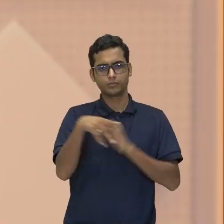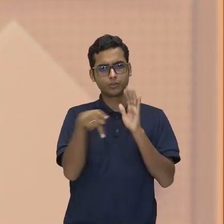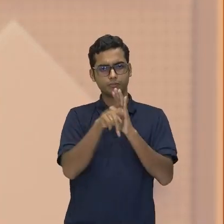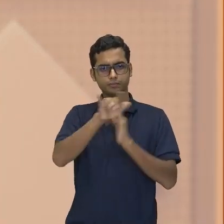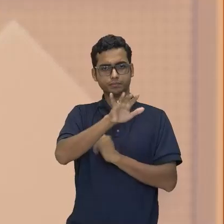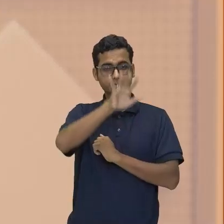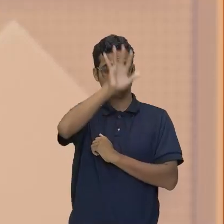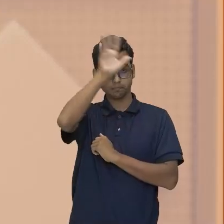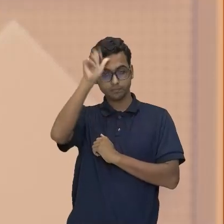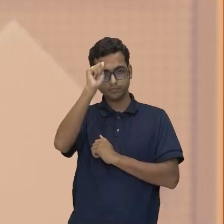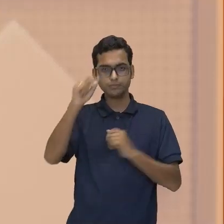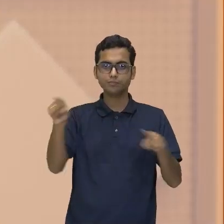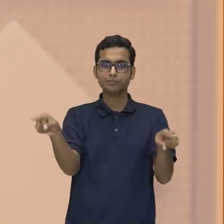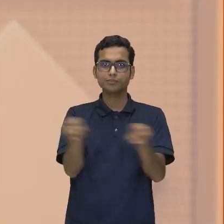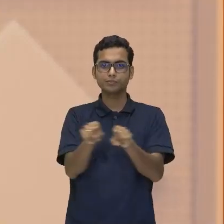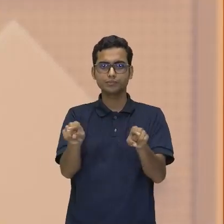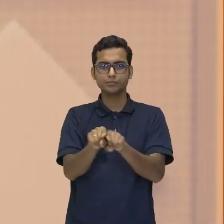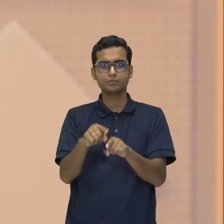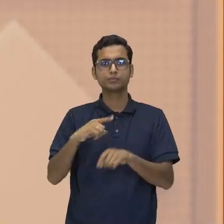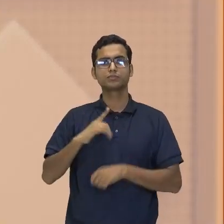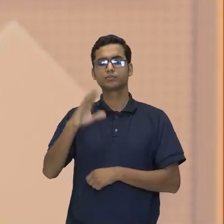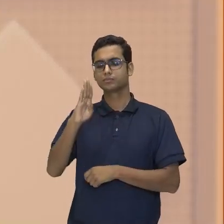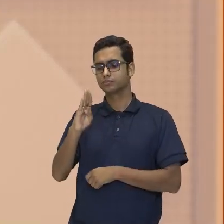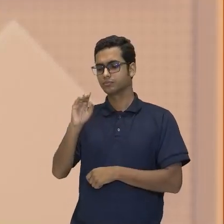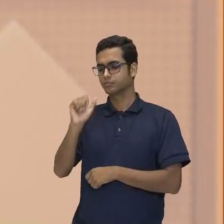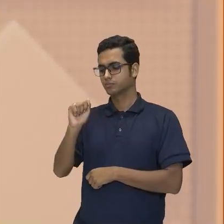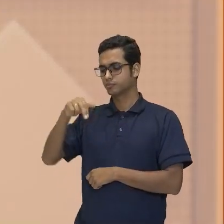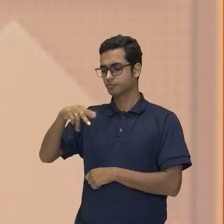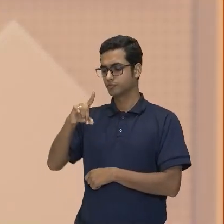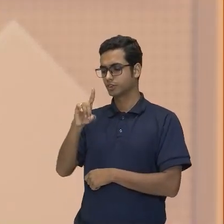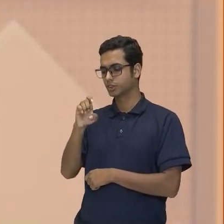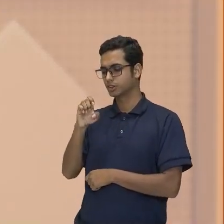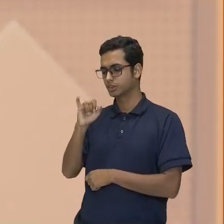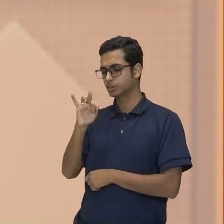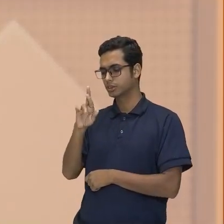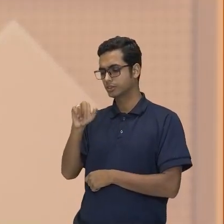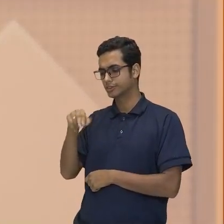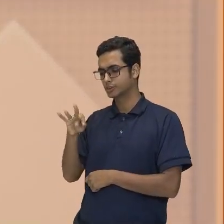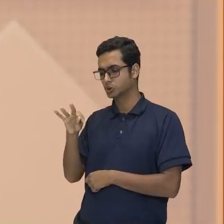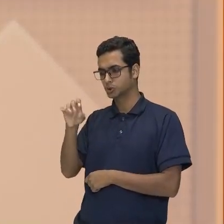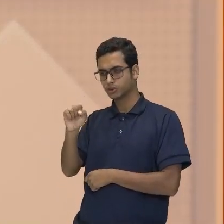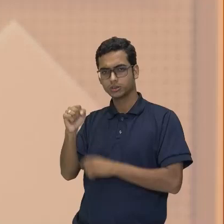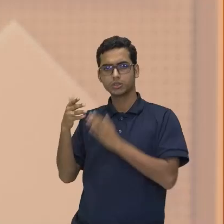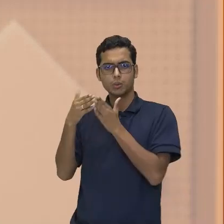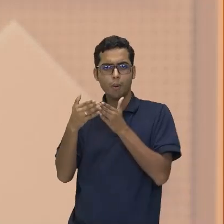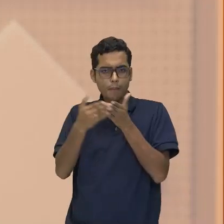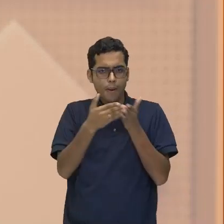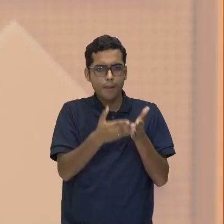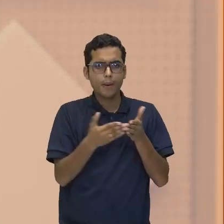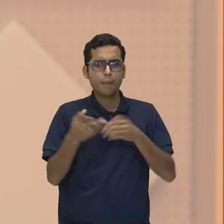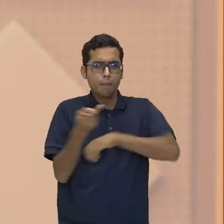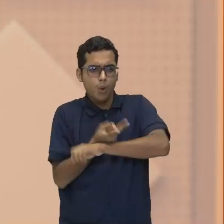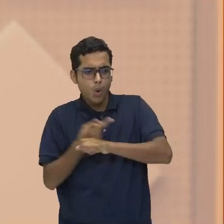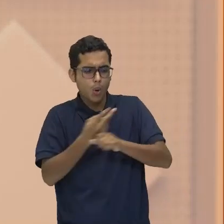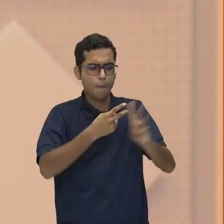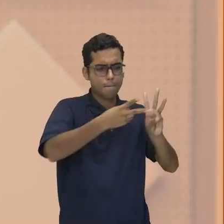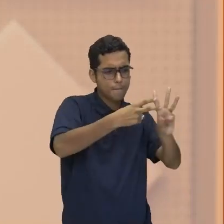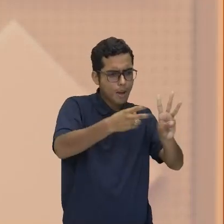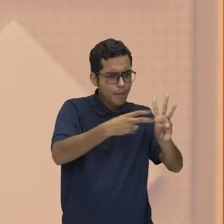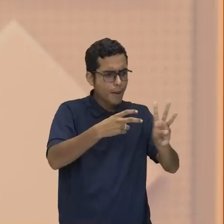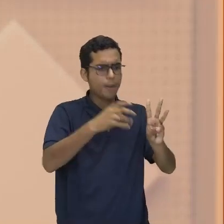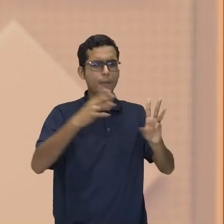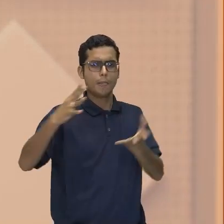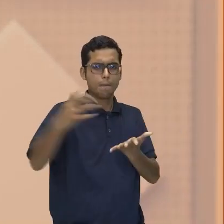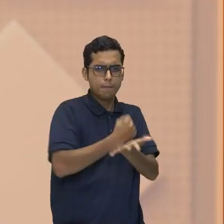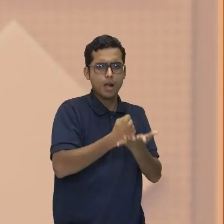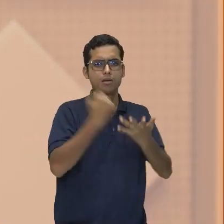começar a fazer incursões na região em busca de capturar indígenas para trabalhar